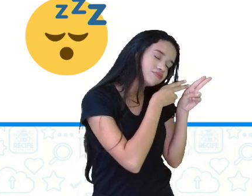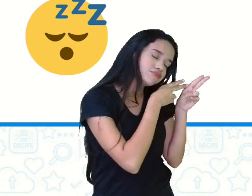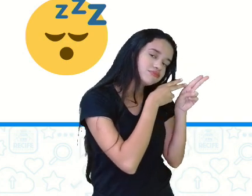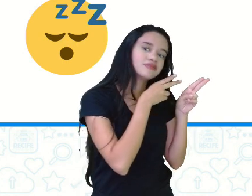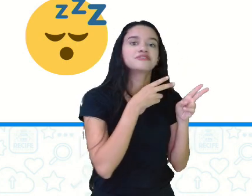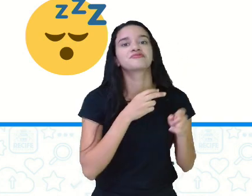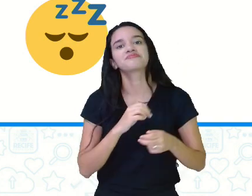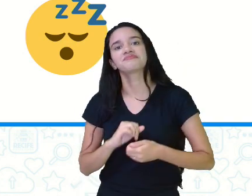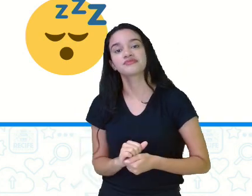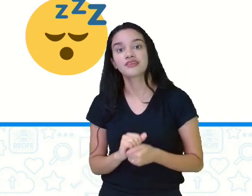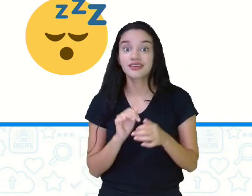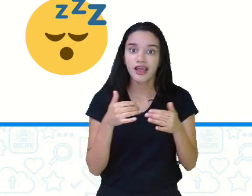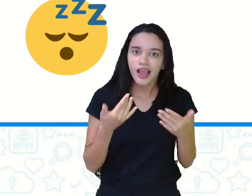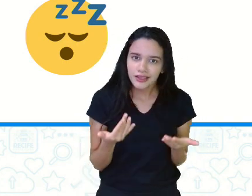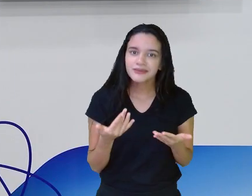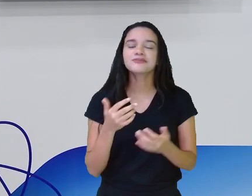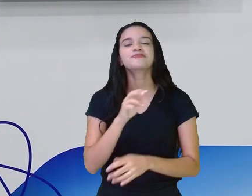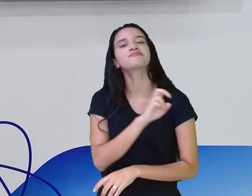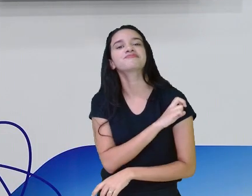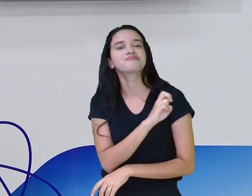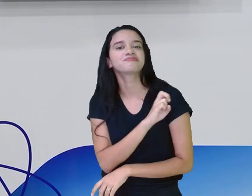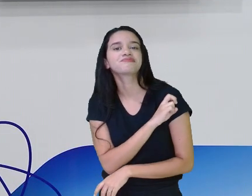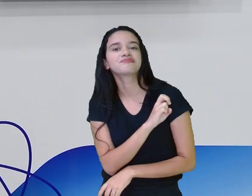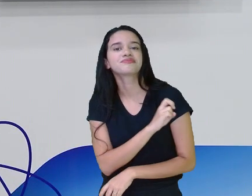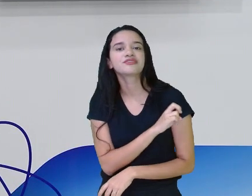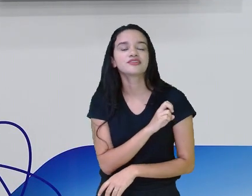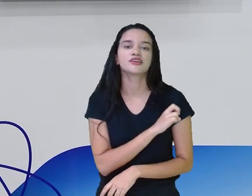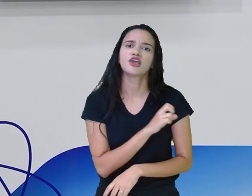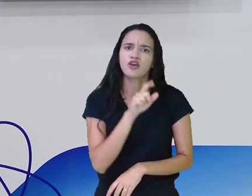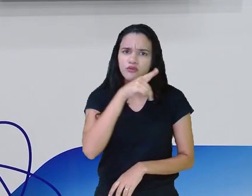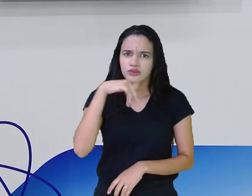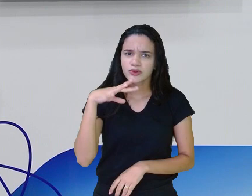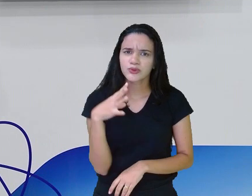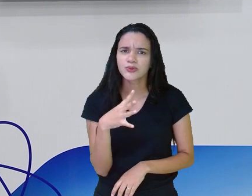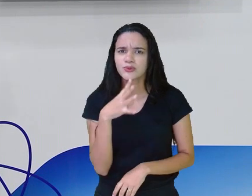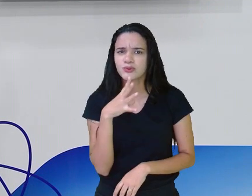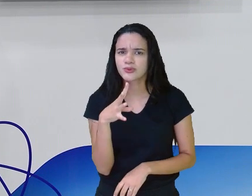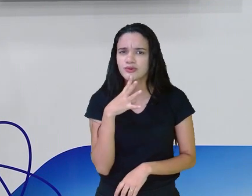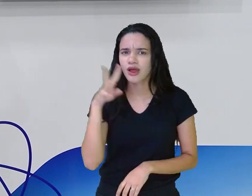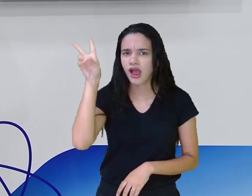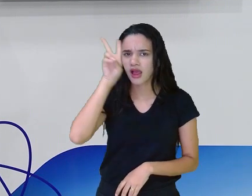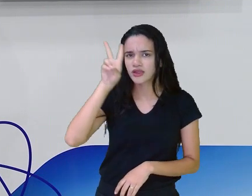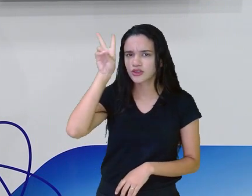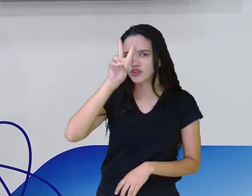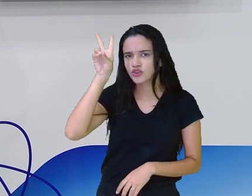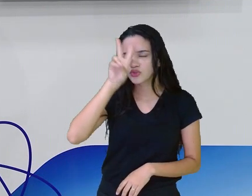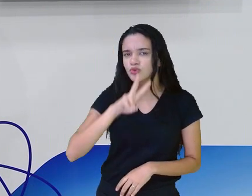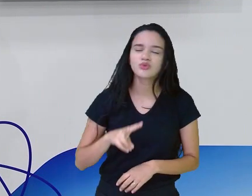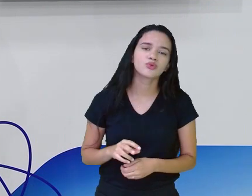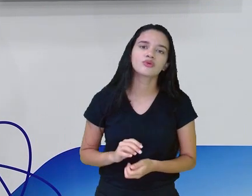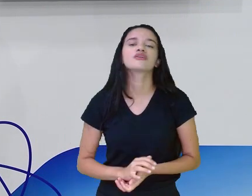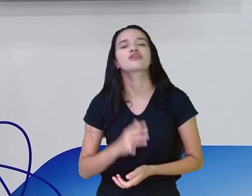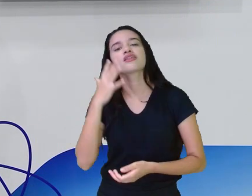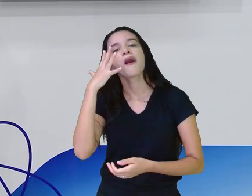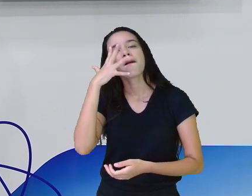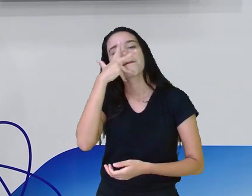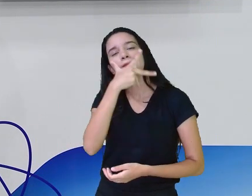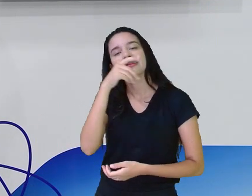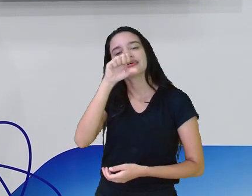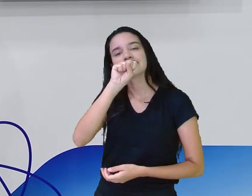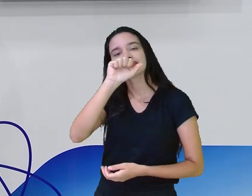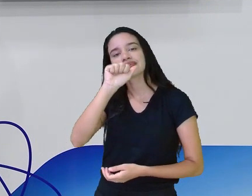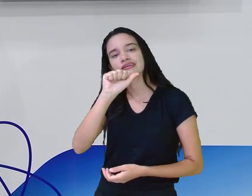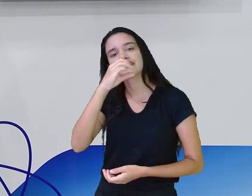dormir. E aí, quinto ano, vocês conheciam aí essa história da bela sacisa